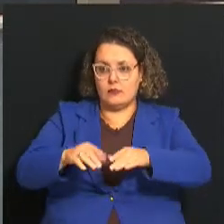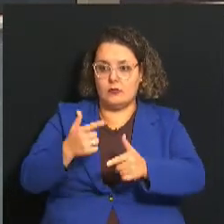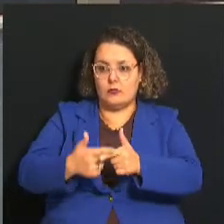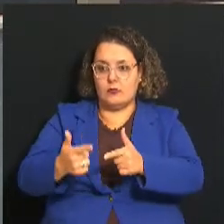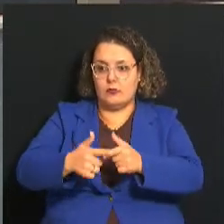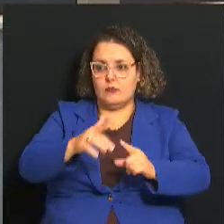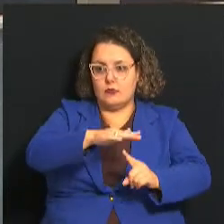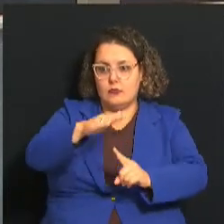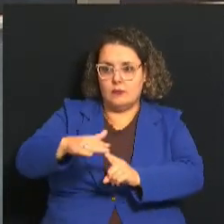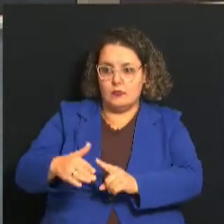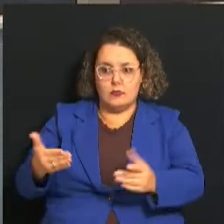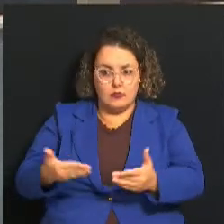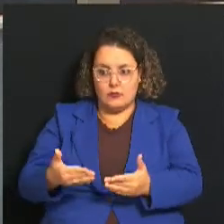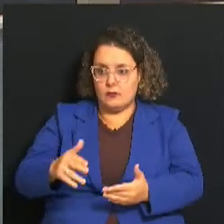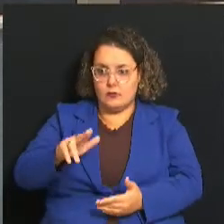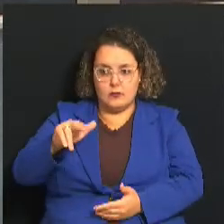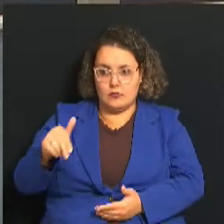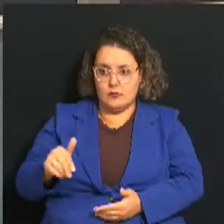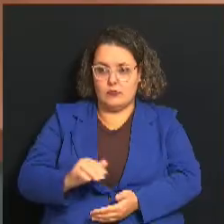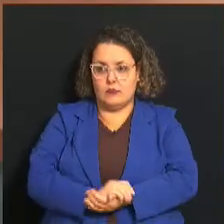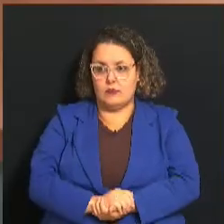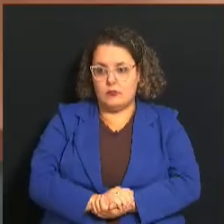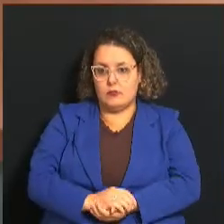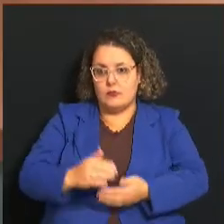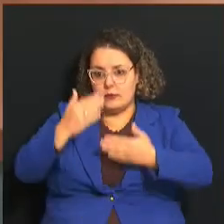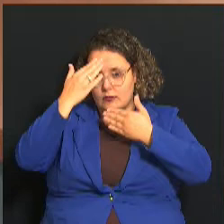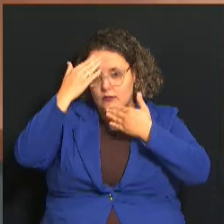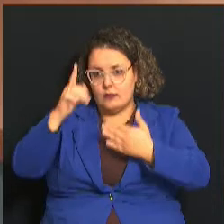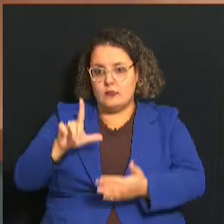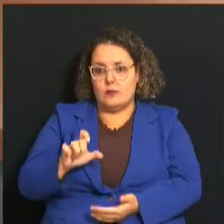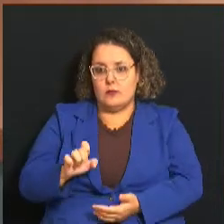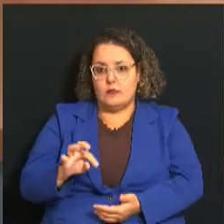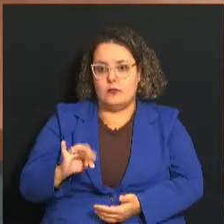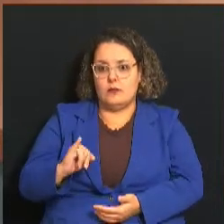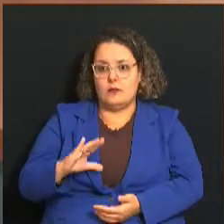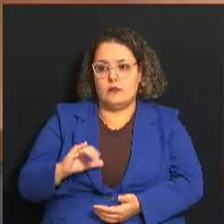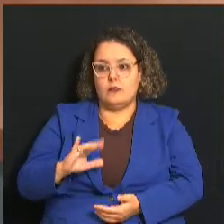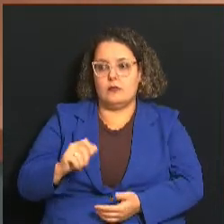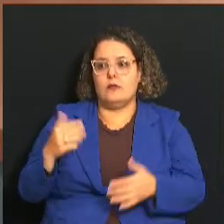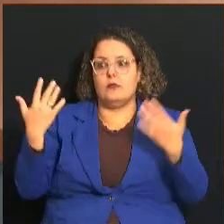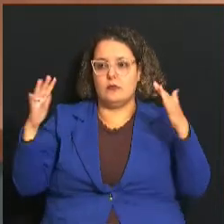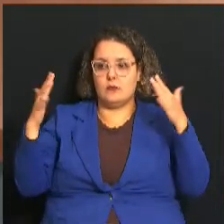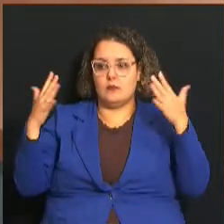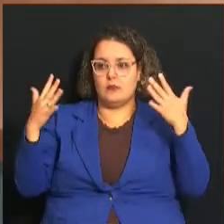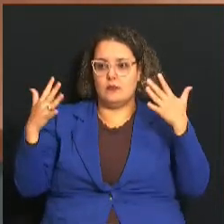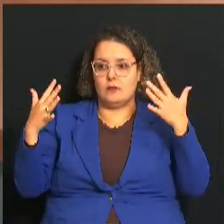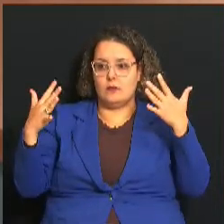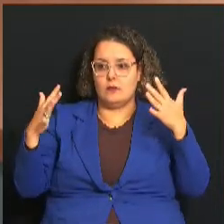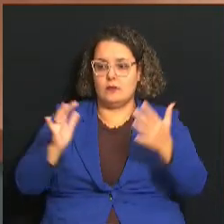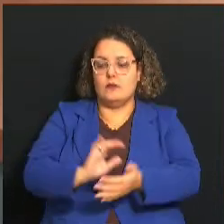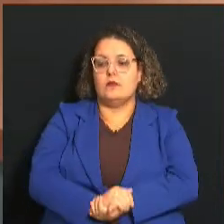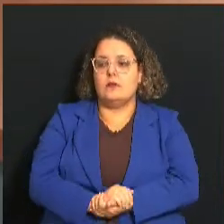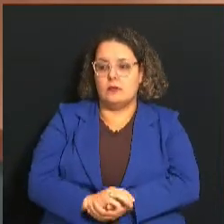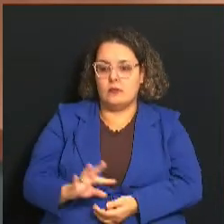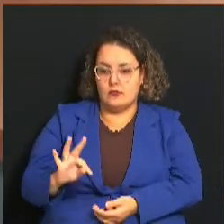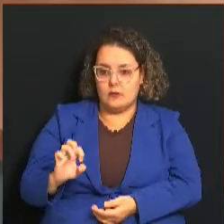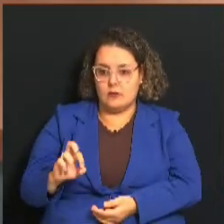nem nunca. Tá bom? Obrigado, Letícia. Obrigada. Tereza.